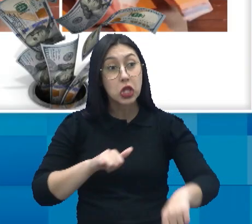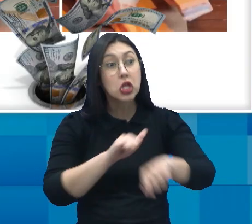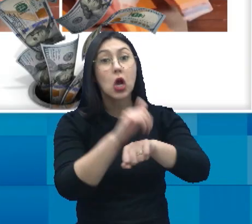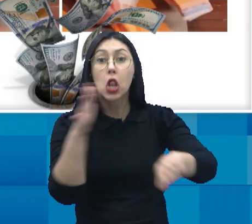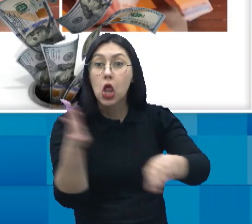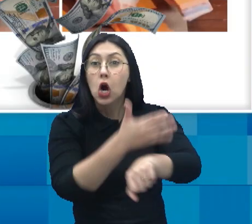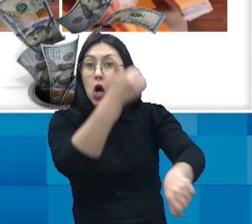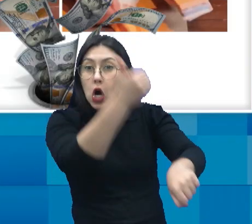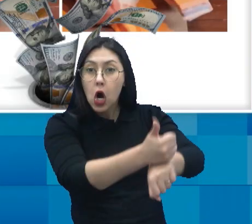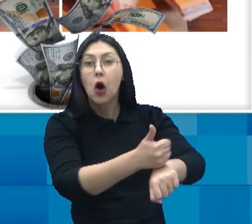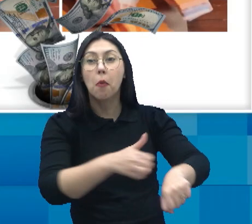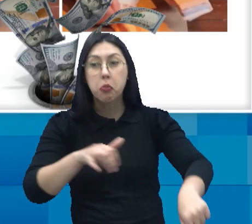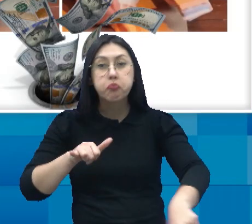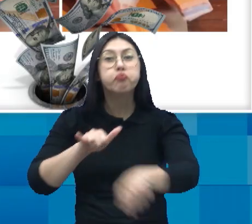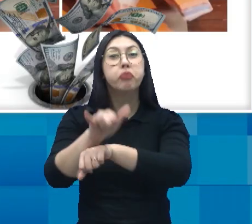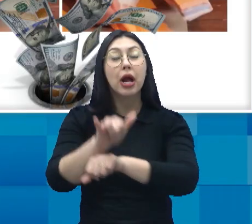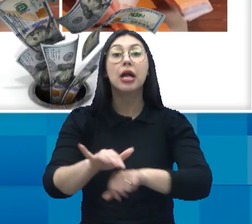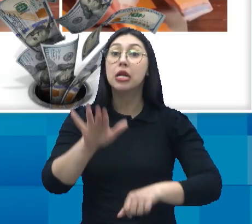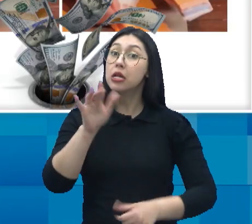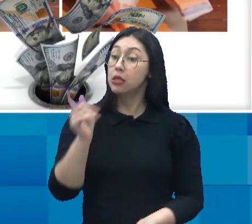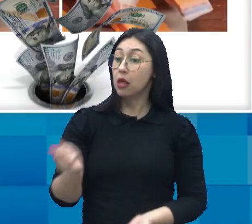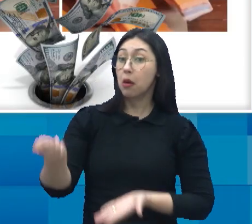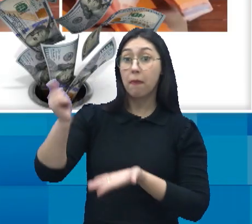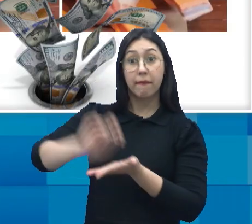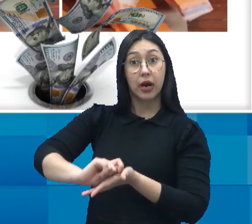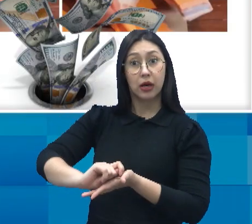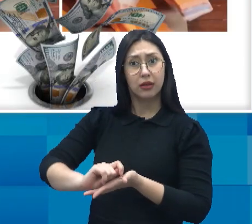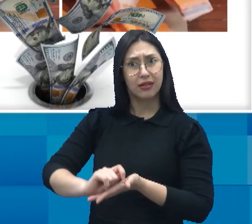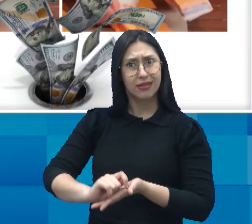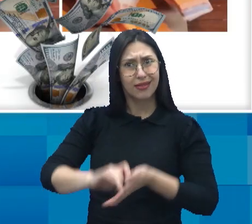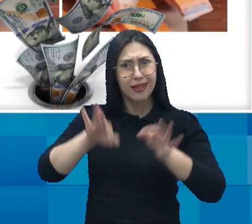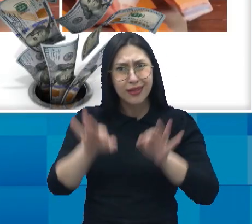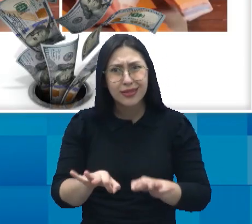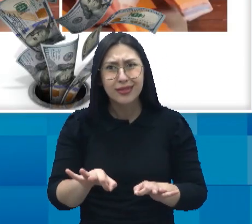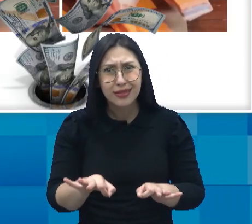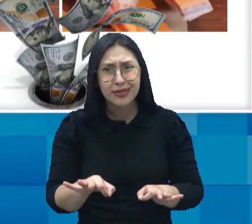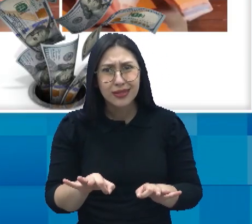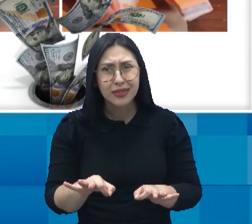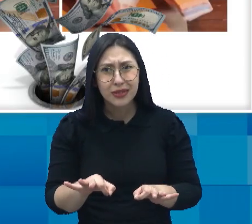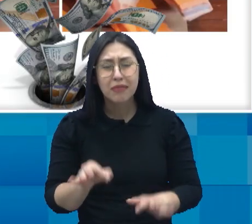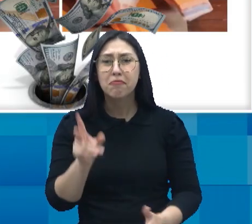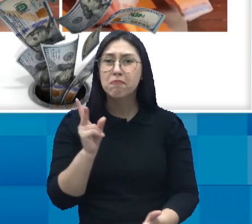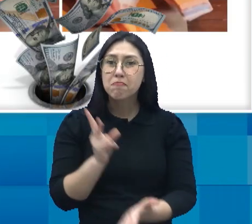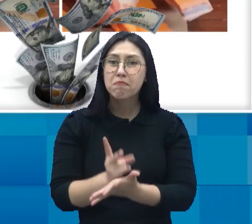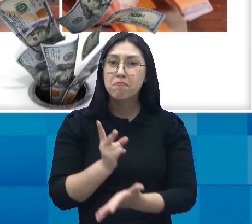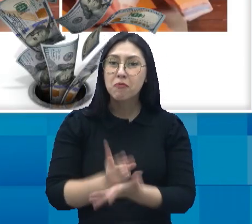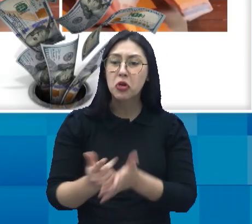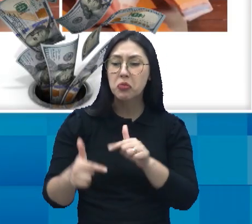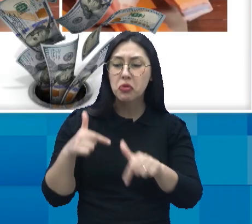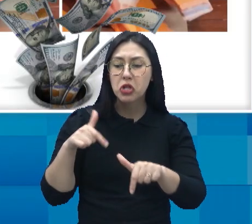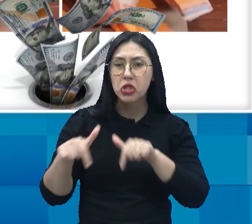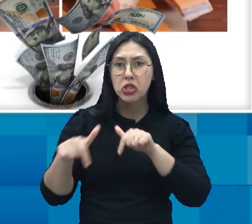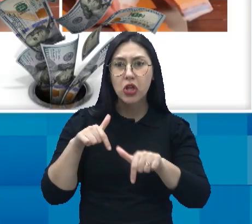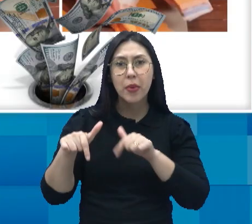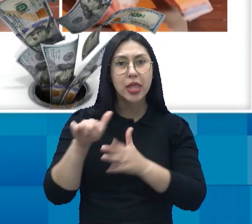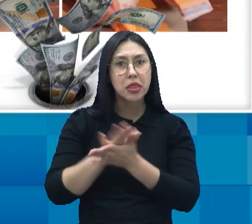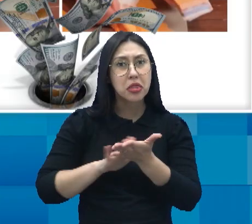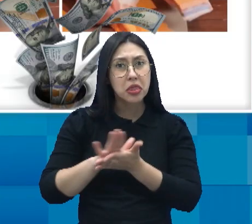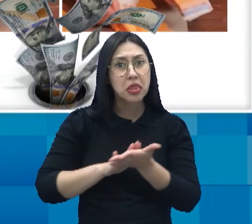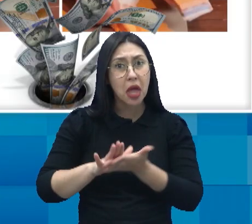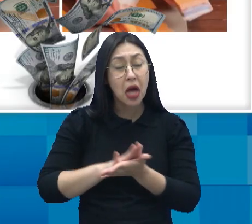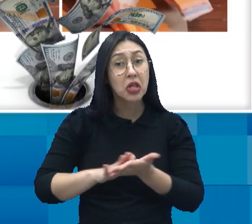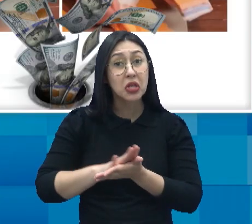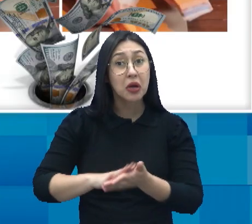com dinheiro público. Você acha isso justo? Que mesmo sem trabalhar, Eduardo